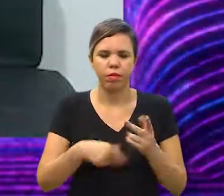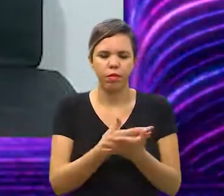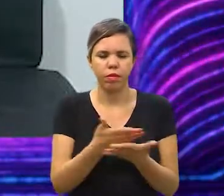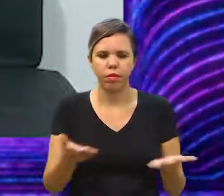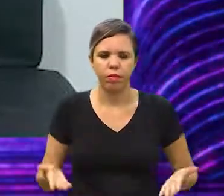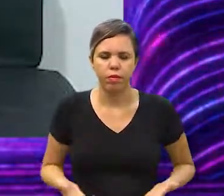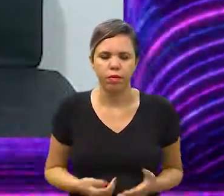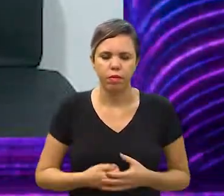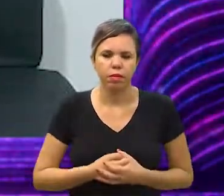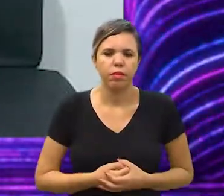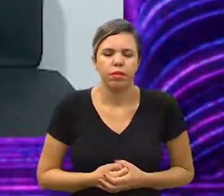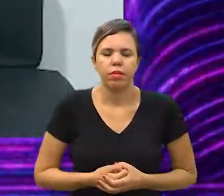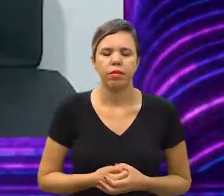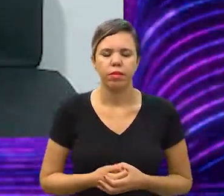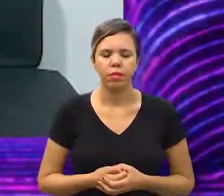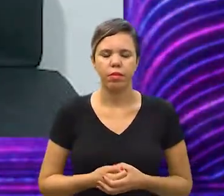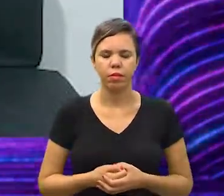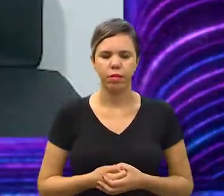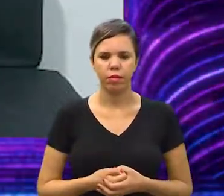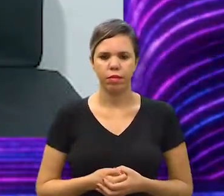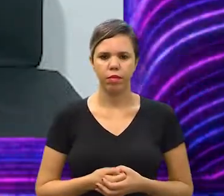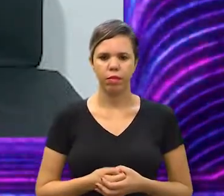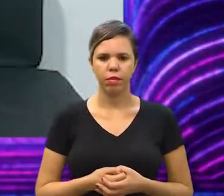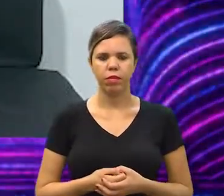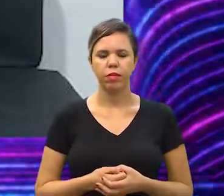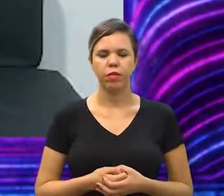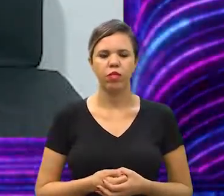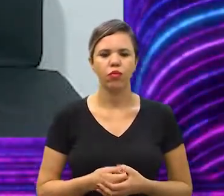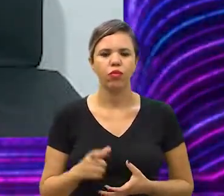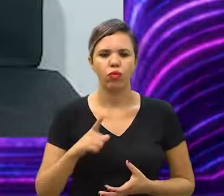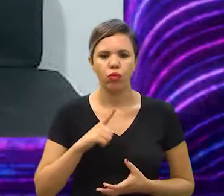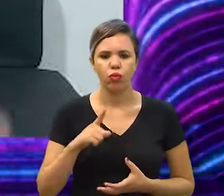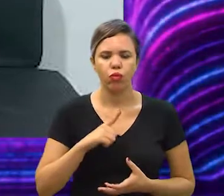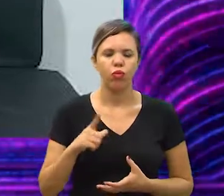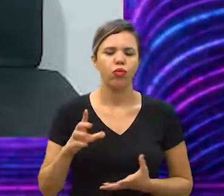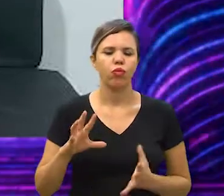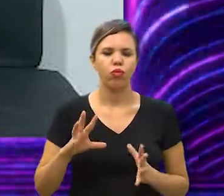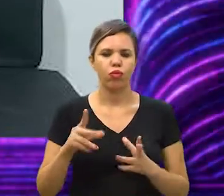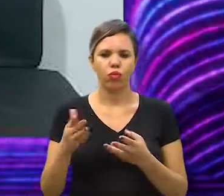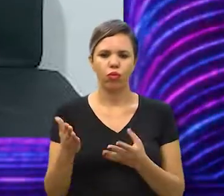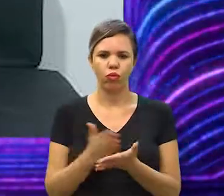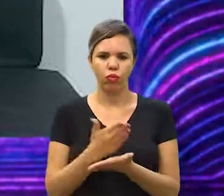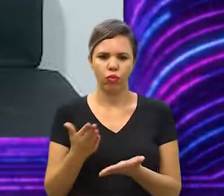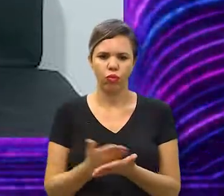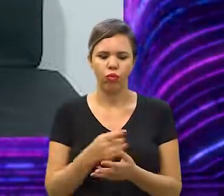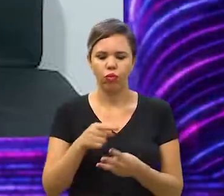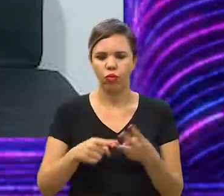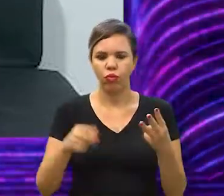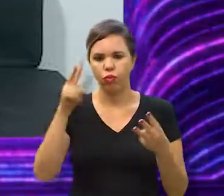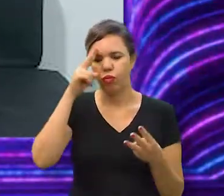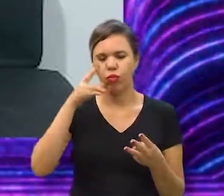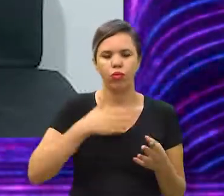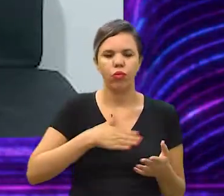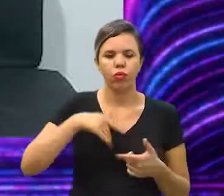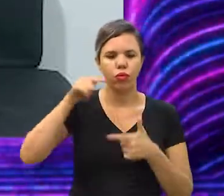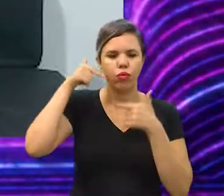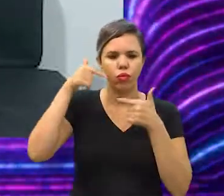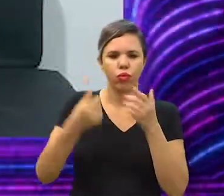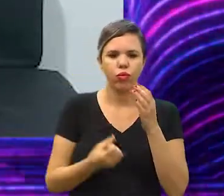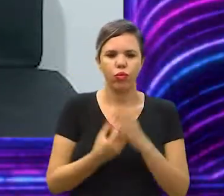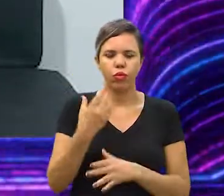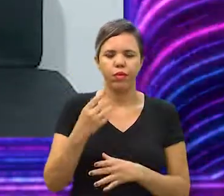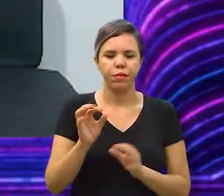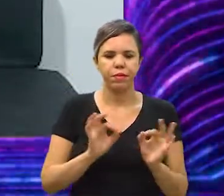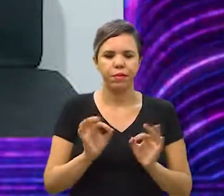A gente viu que o universo do Tinta Fresca funcionava, que as pessoas gostavam das histórias, dos personagens que a gente